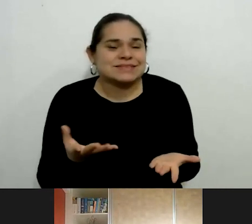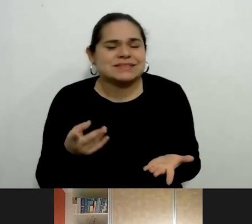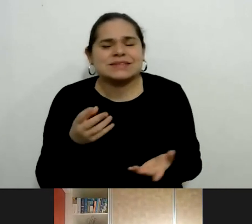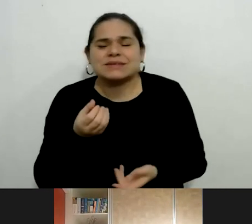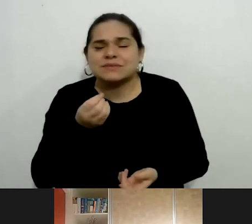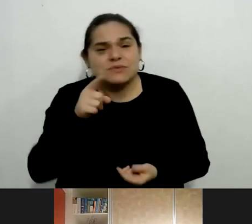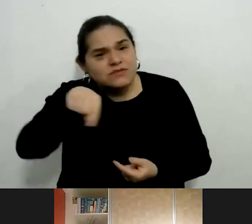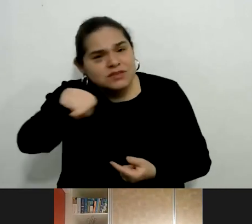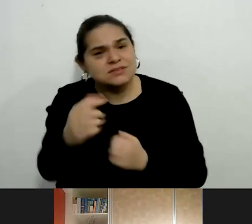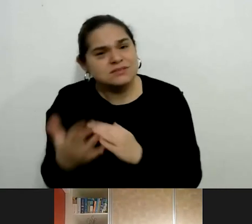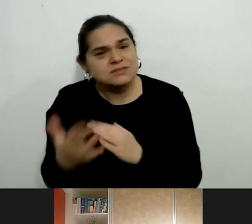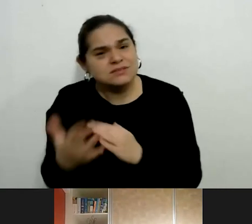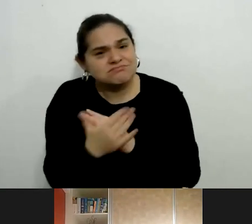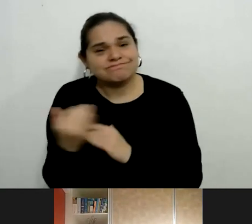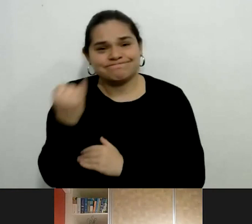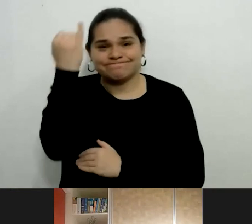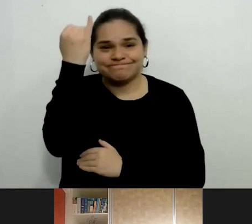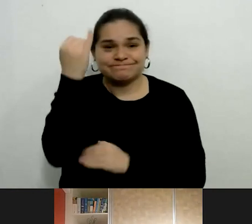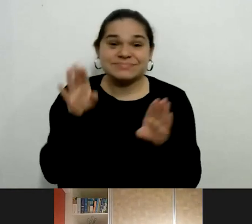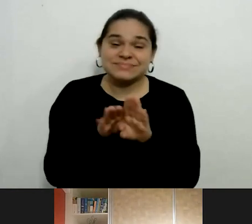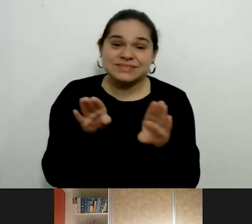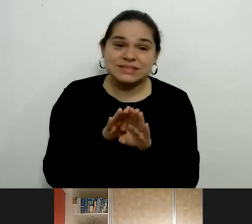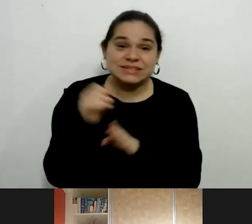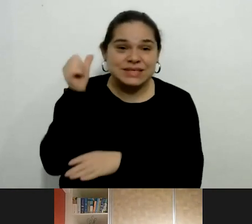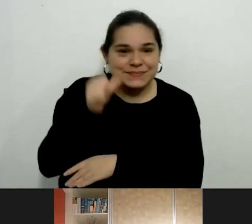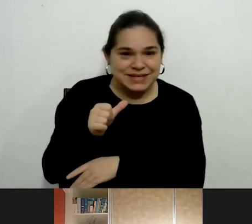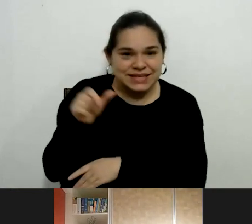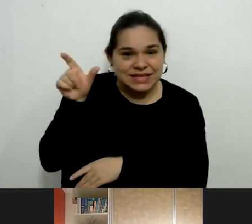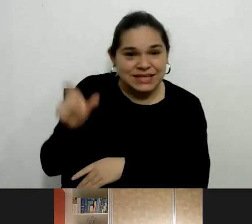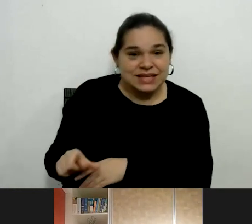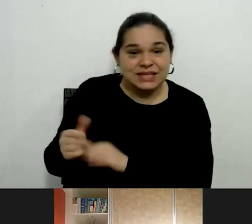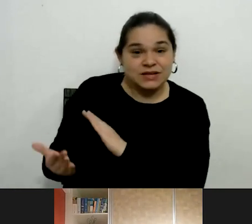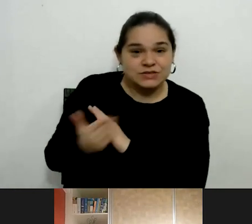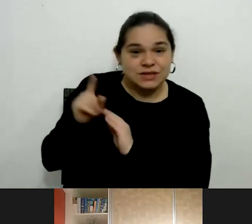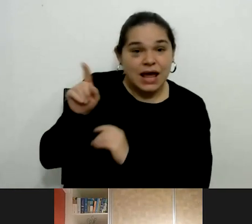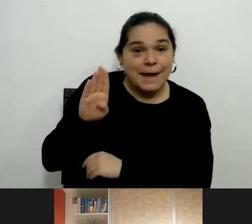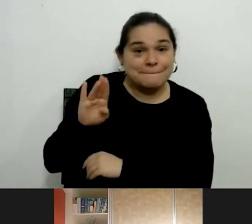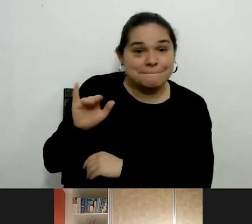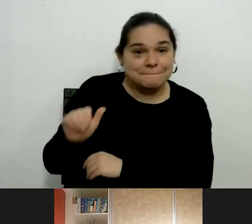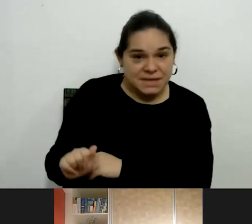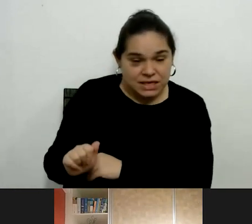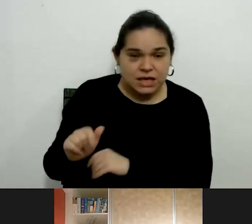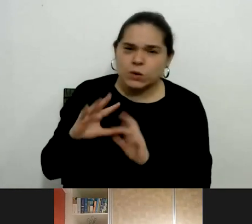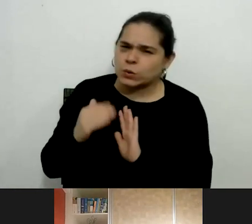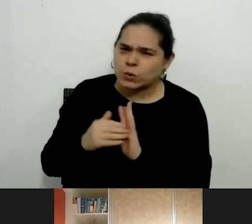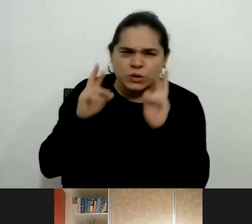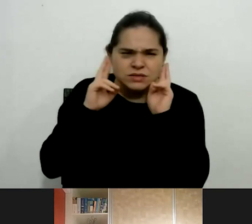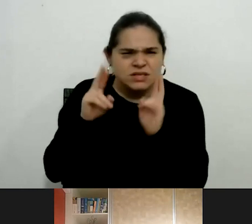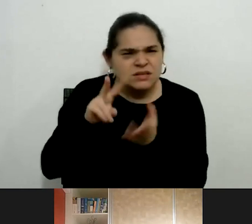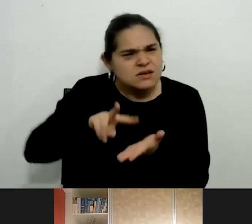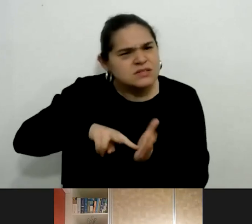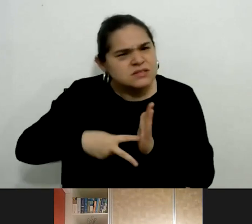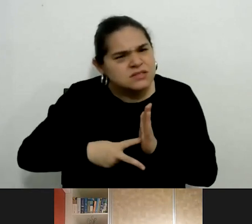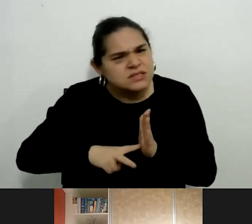dúvida nenhuma. Aquela menina que está nós ajudando lá com tudo a respeito, a Bia, né? Sim. Está indo lá, é o sindicato presente lá também.